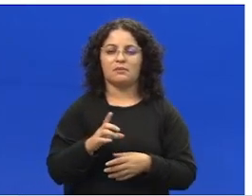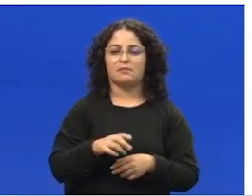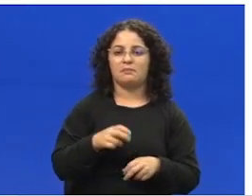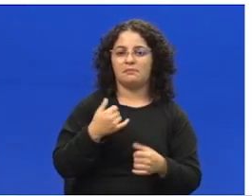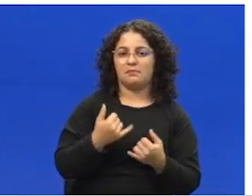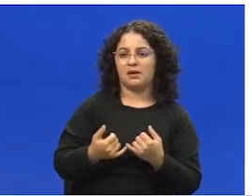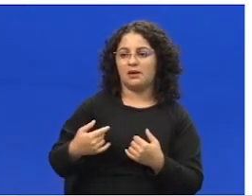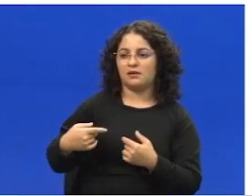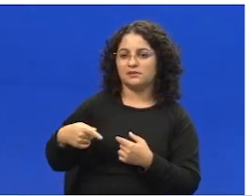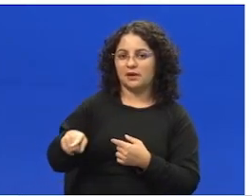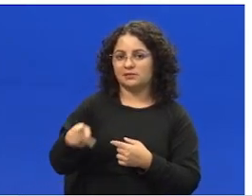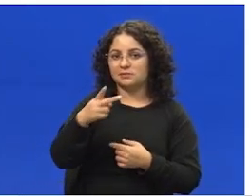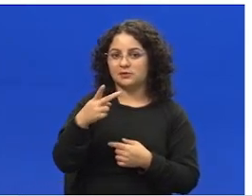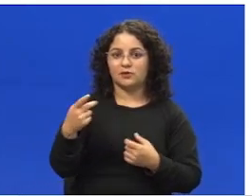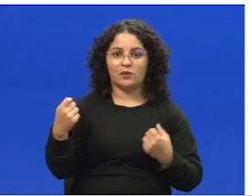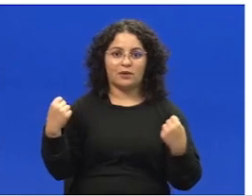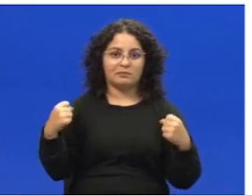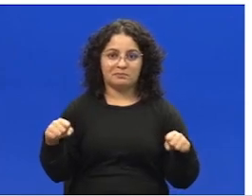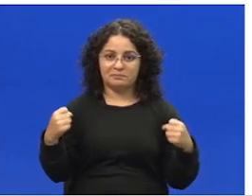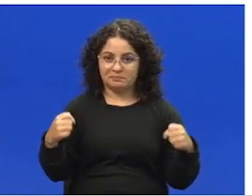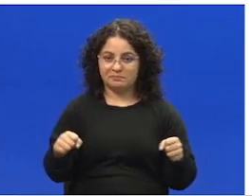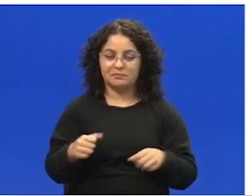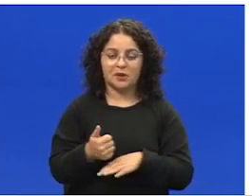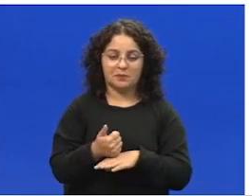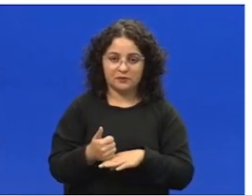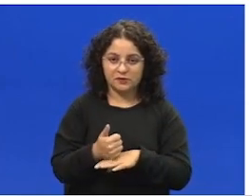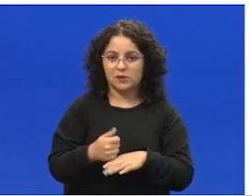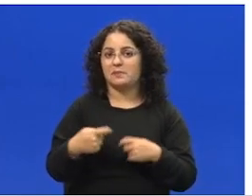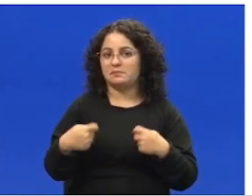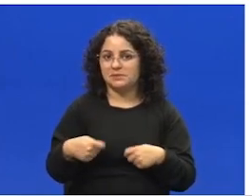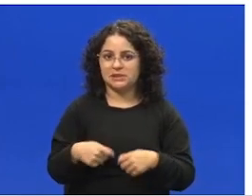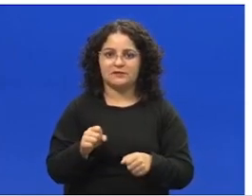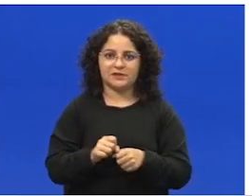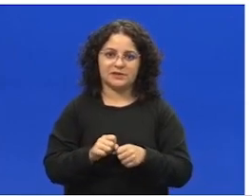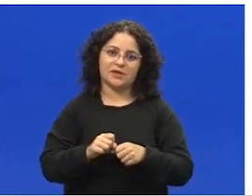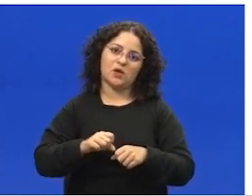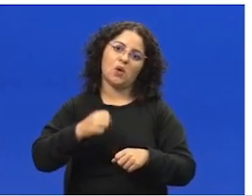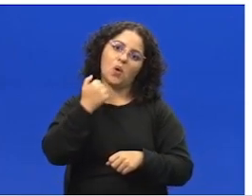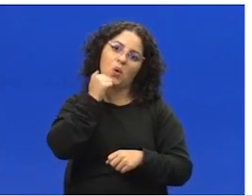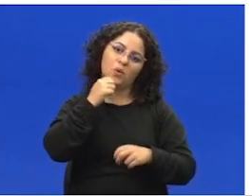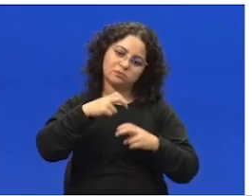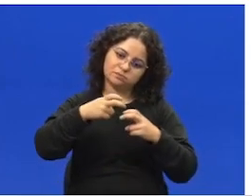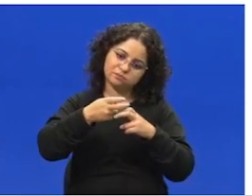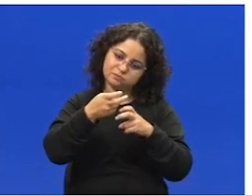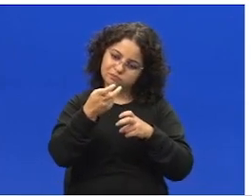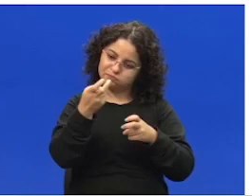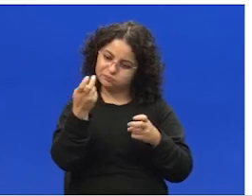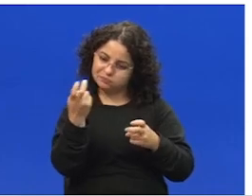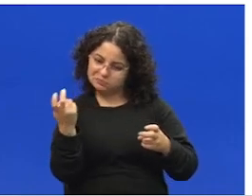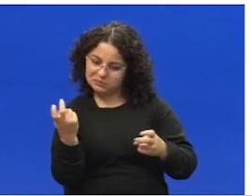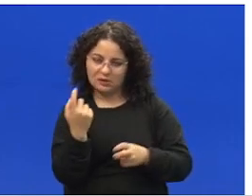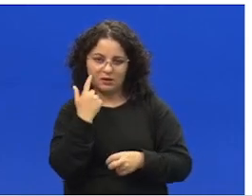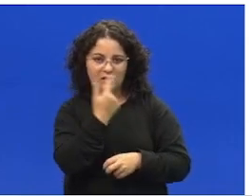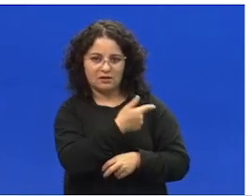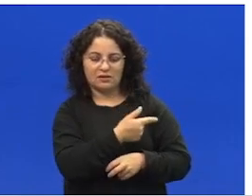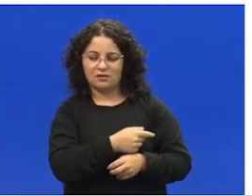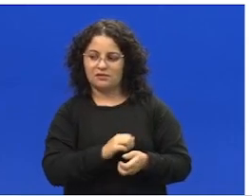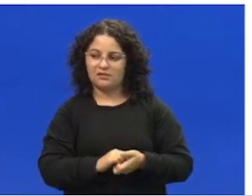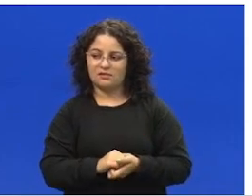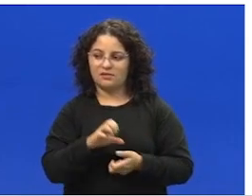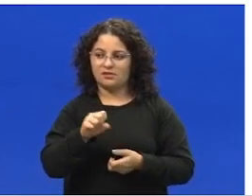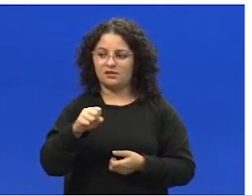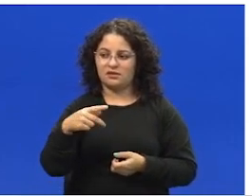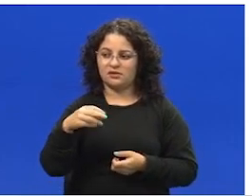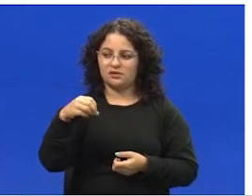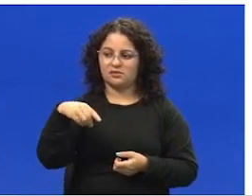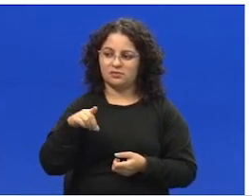movimentos muito exagerados da coluna, o que pode levar à fratura desses segmentos. A mais comum é a espondilólise